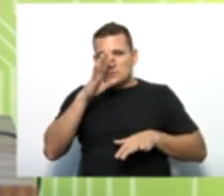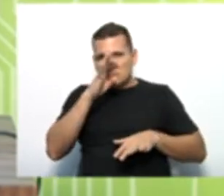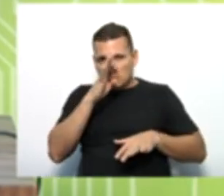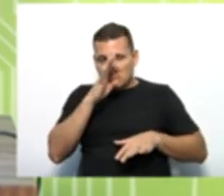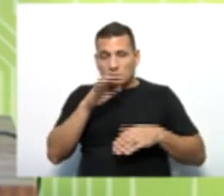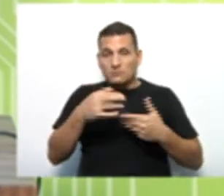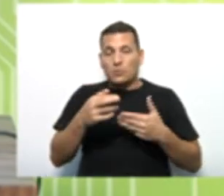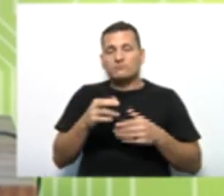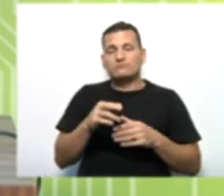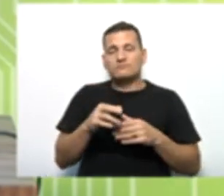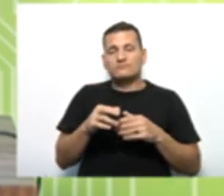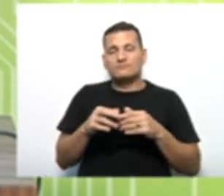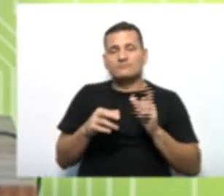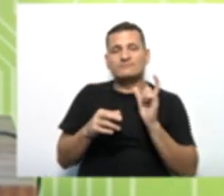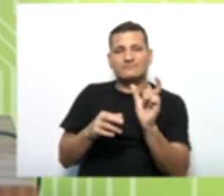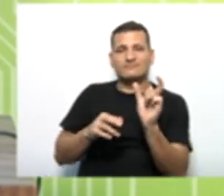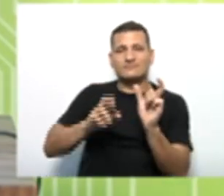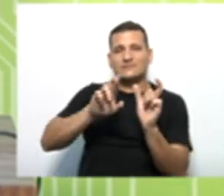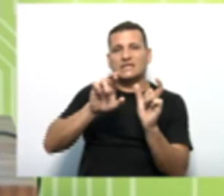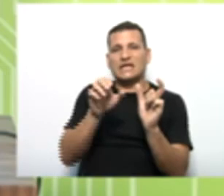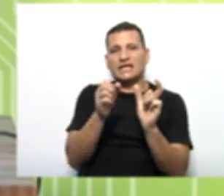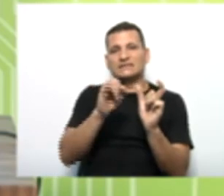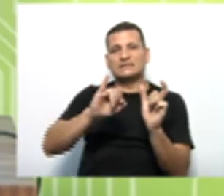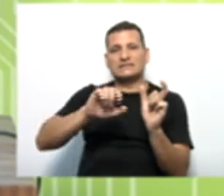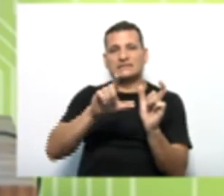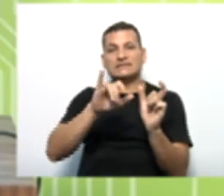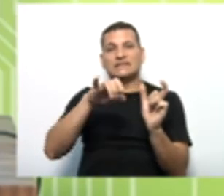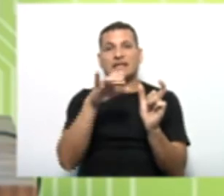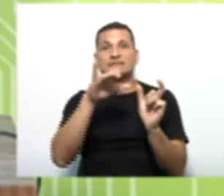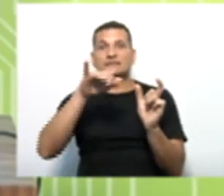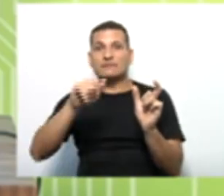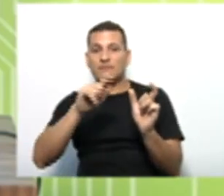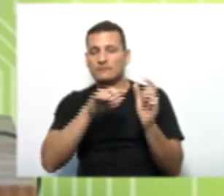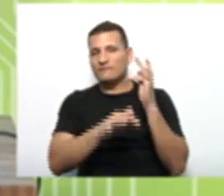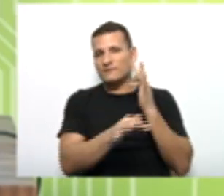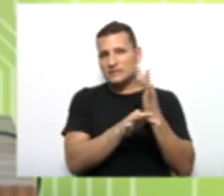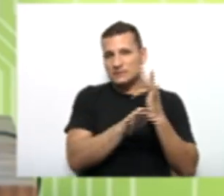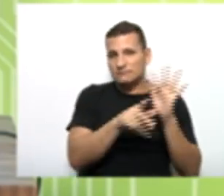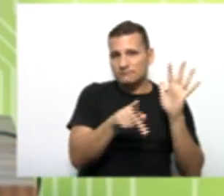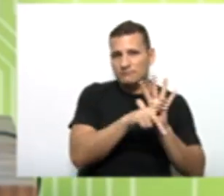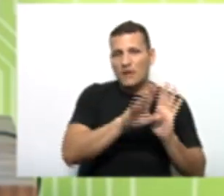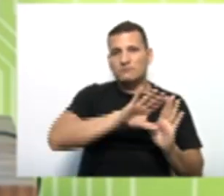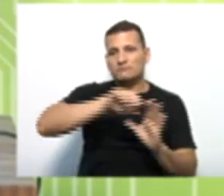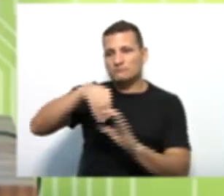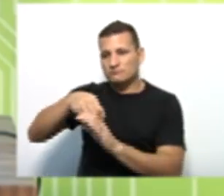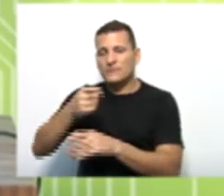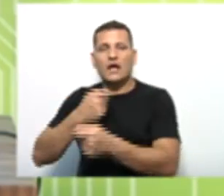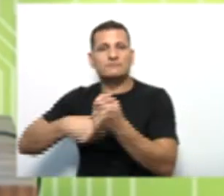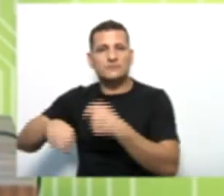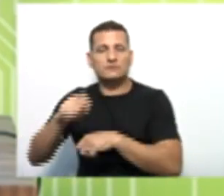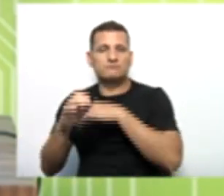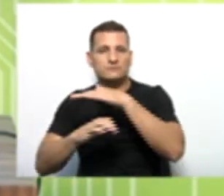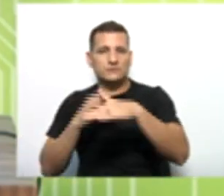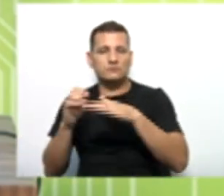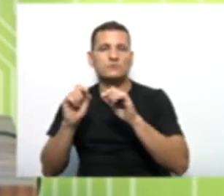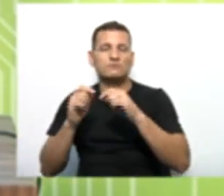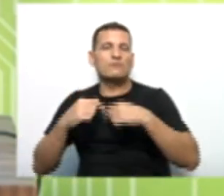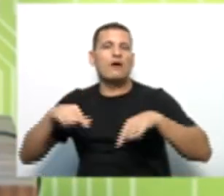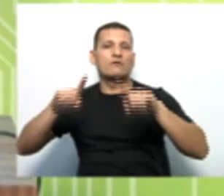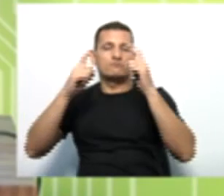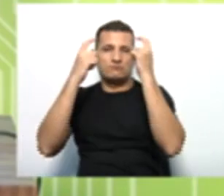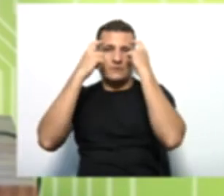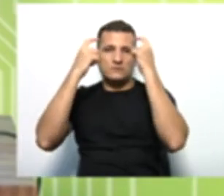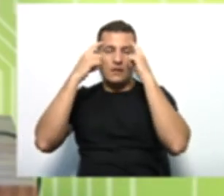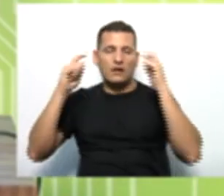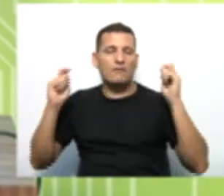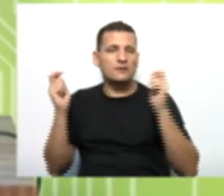resiliência é esse termozinho que é da física, mas que foi trazida para a administração das empresas para que a gente possa pensar na nossa